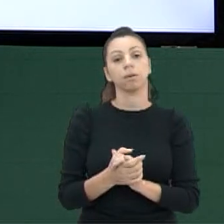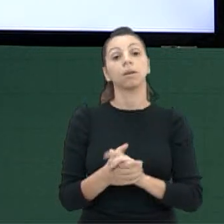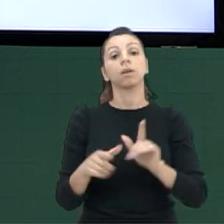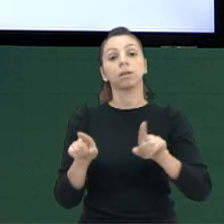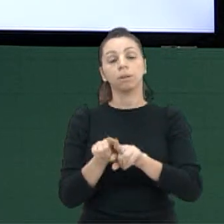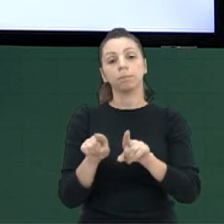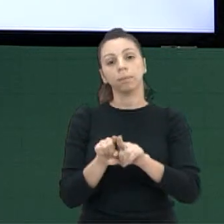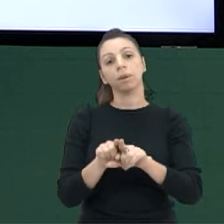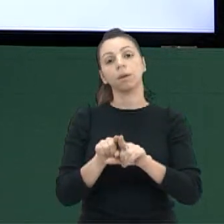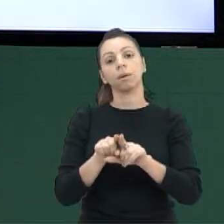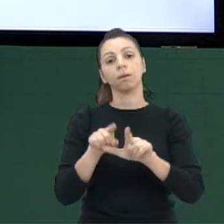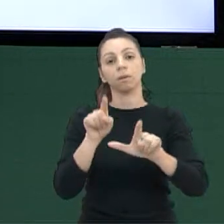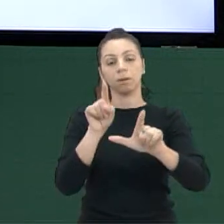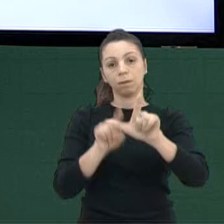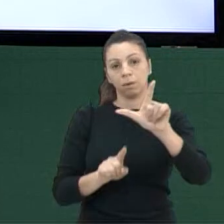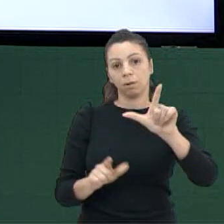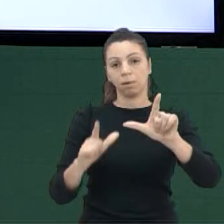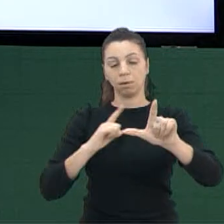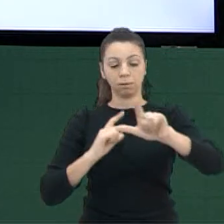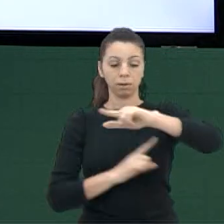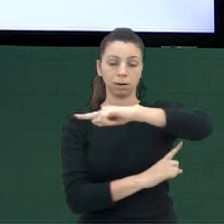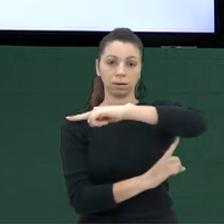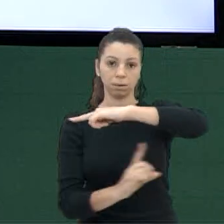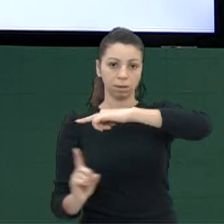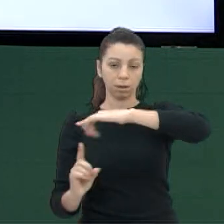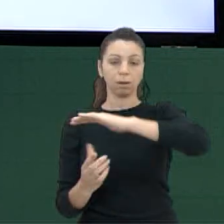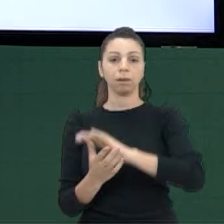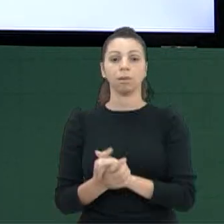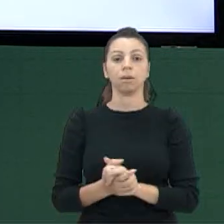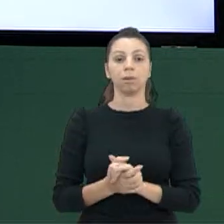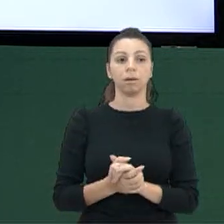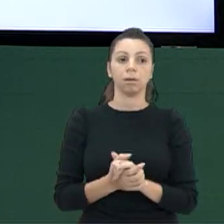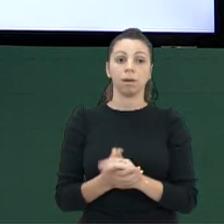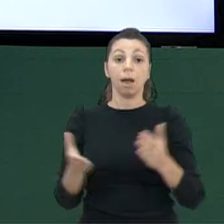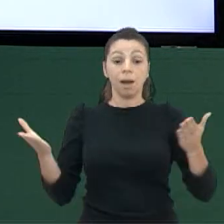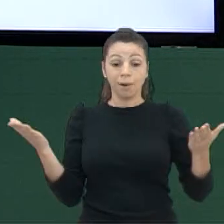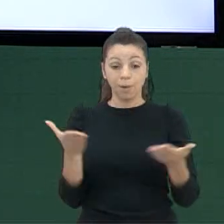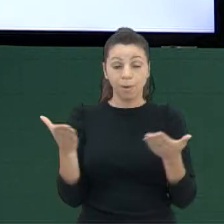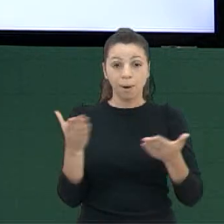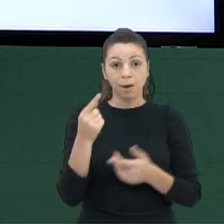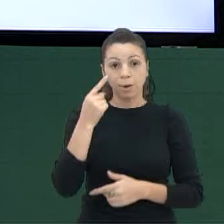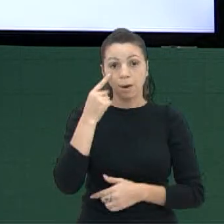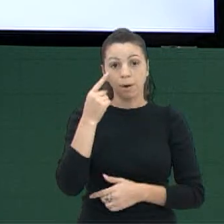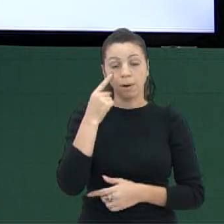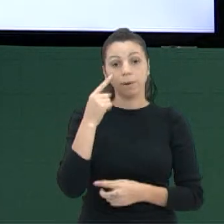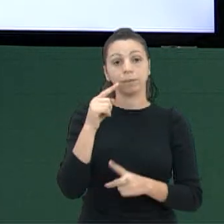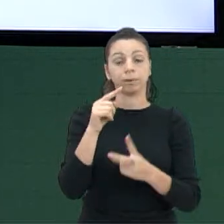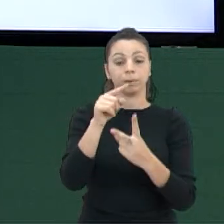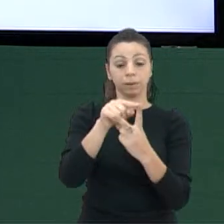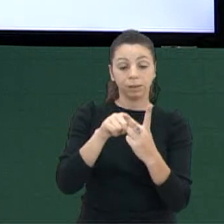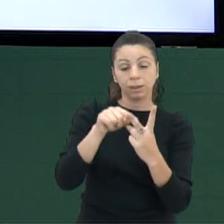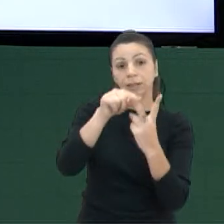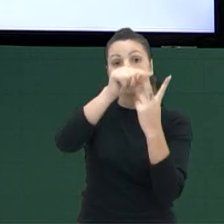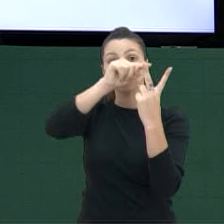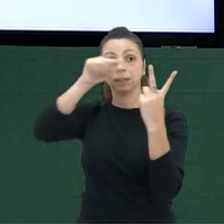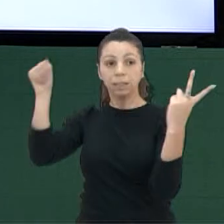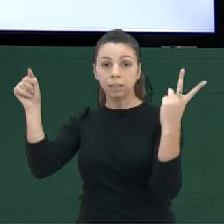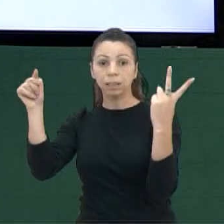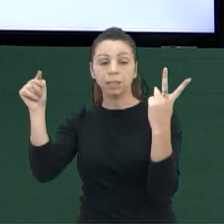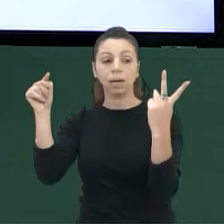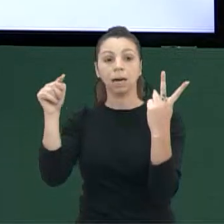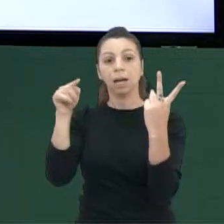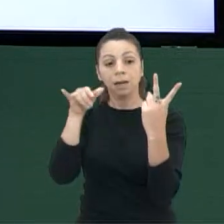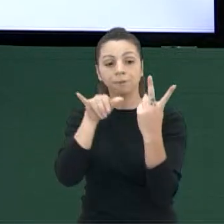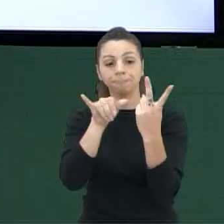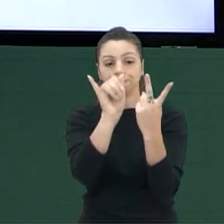no denominador. Eu estou olhando agora quando ela tem a letra dentro do radical, ou seja, dentro de uma raiz,